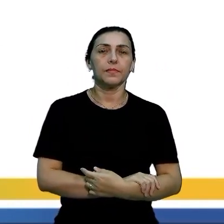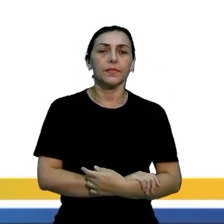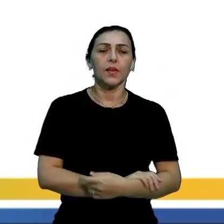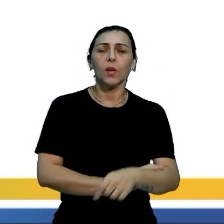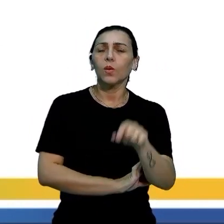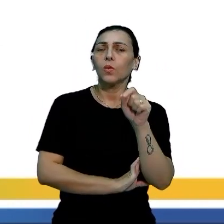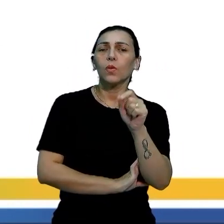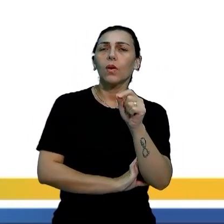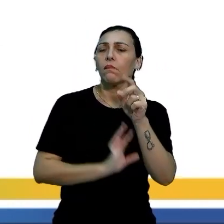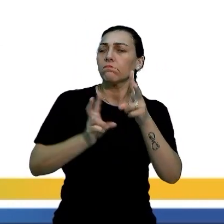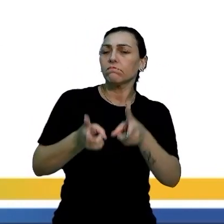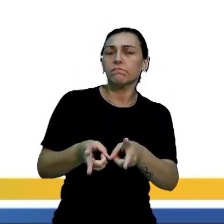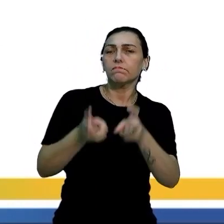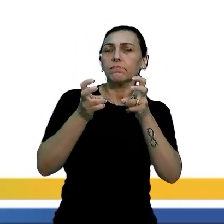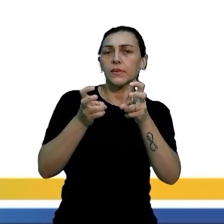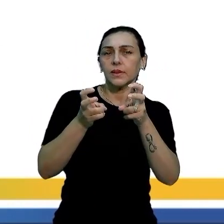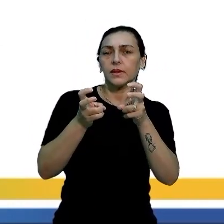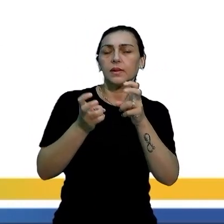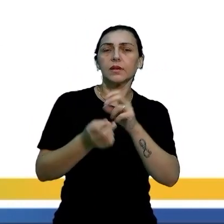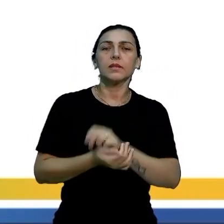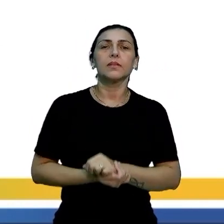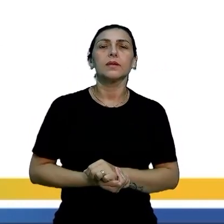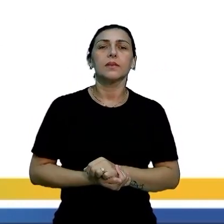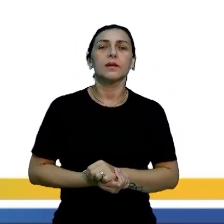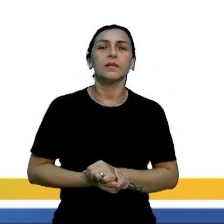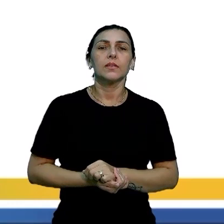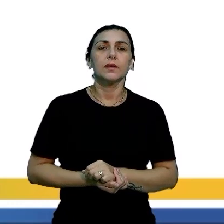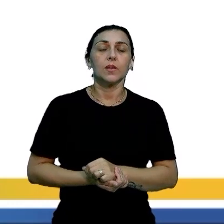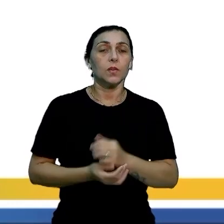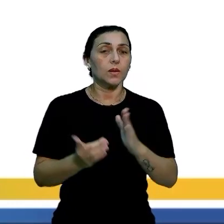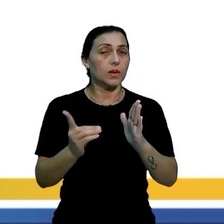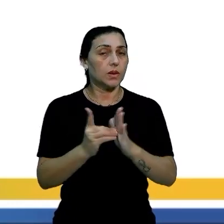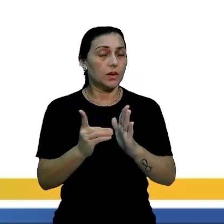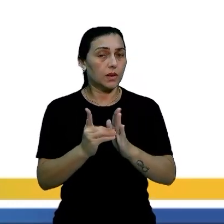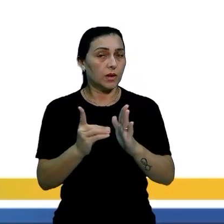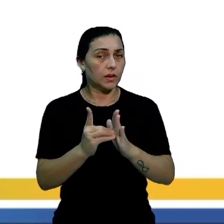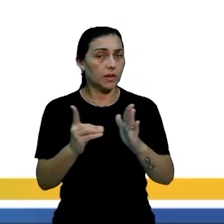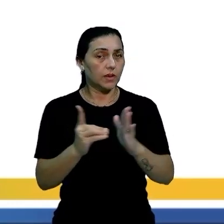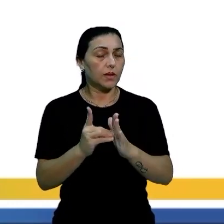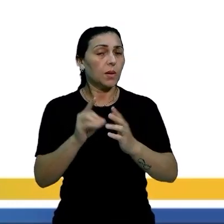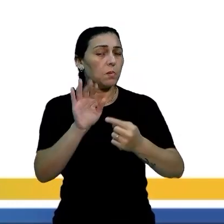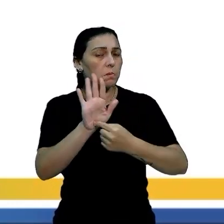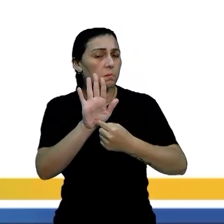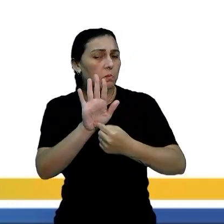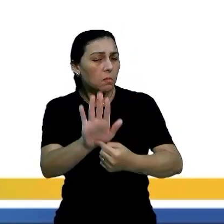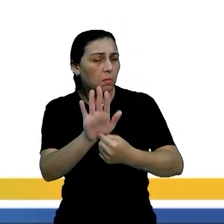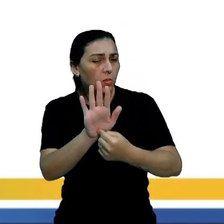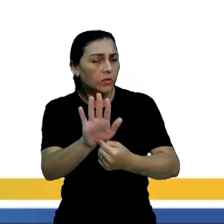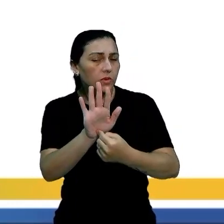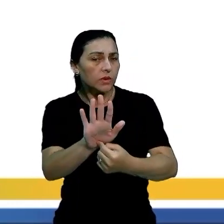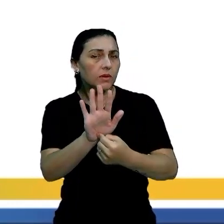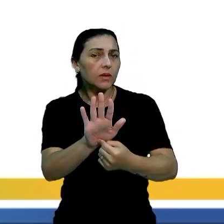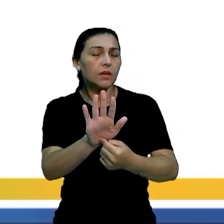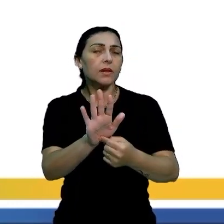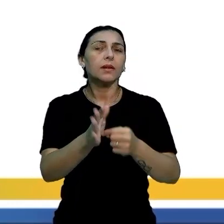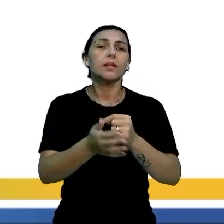Então, o que é que a gente observa aí? A gente observa que esses índios estão apontando, né? Eles estão meio